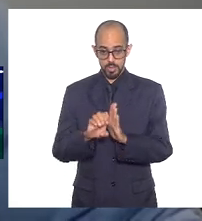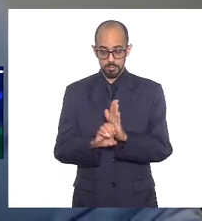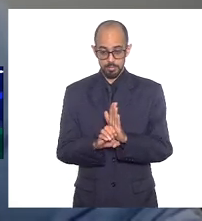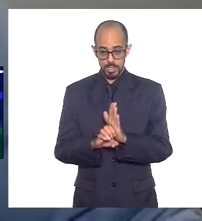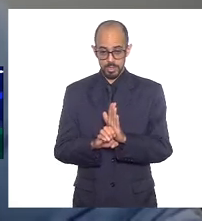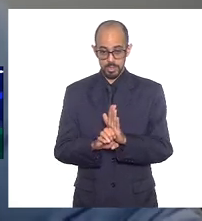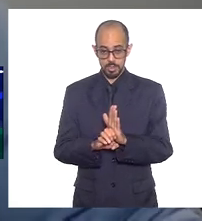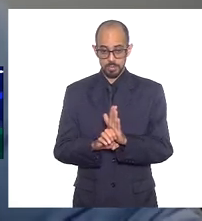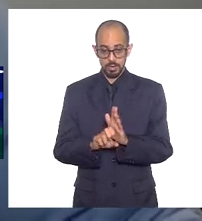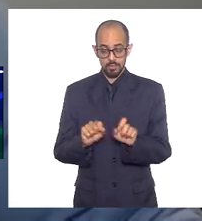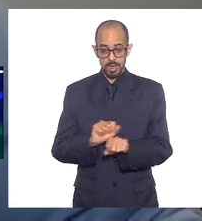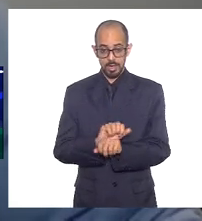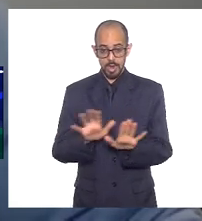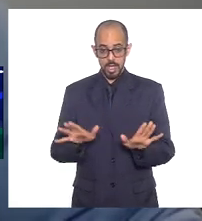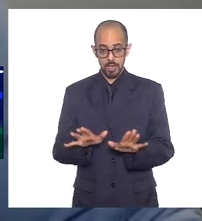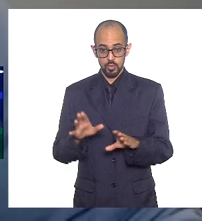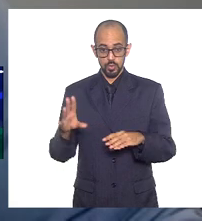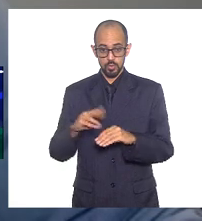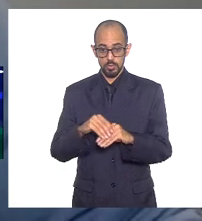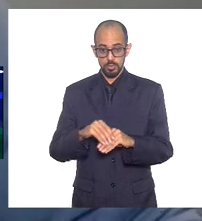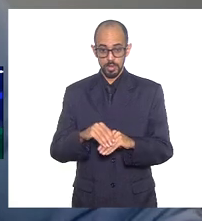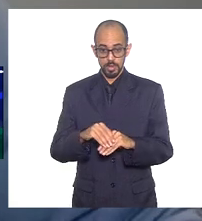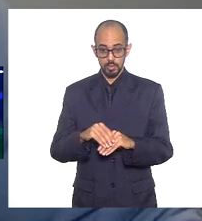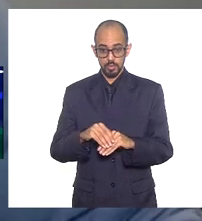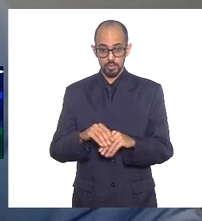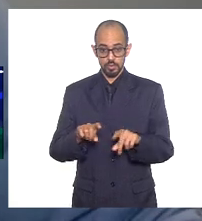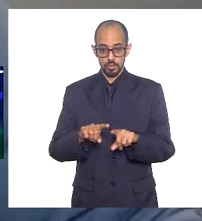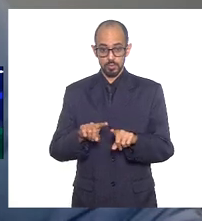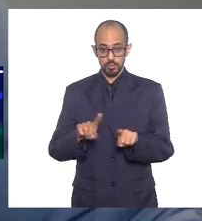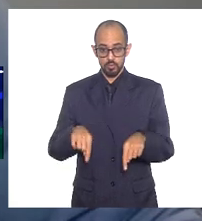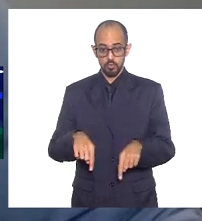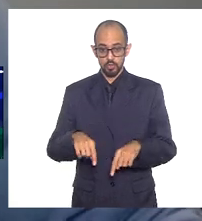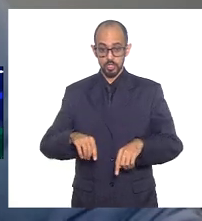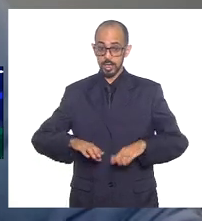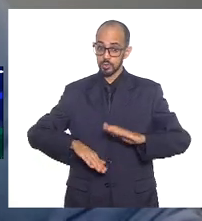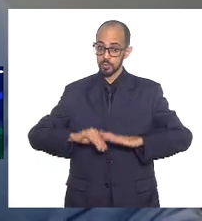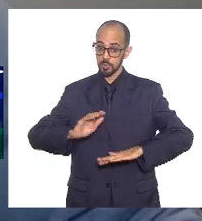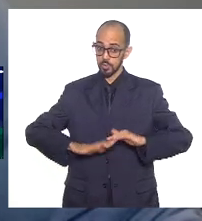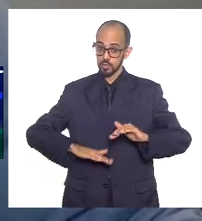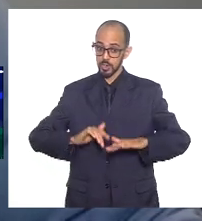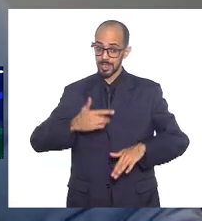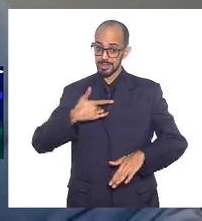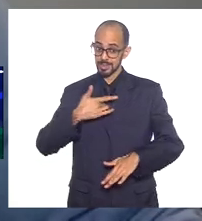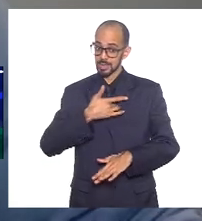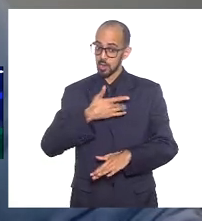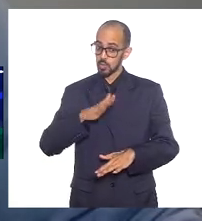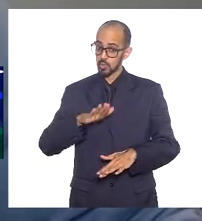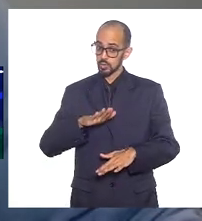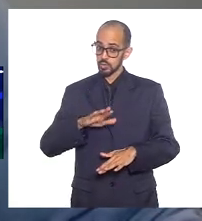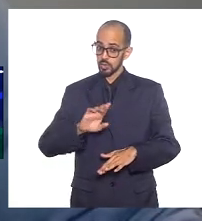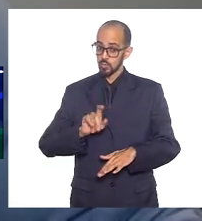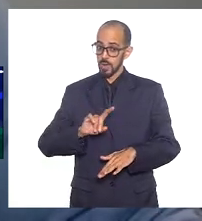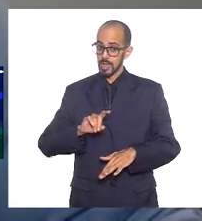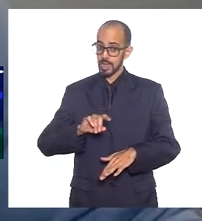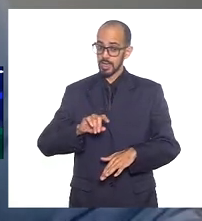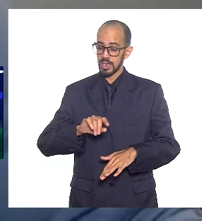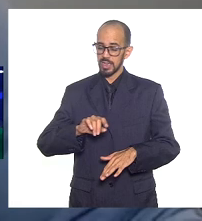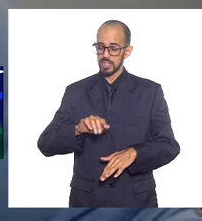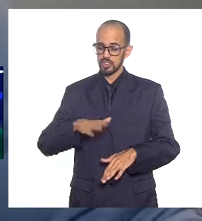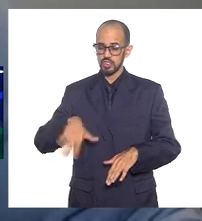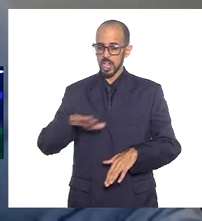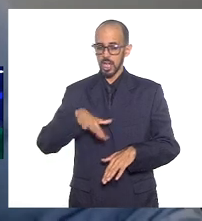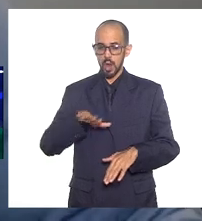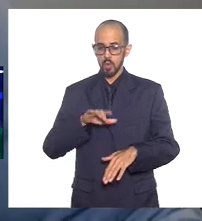claro acumulação de cargos públicos temporários por profissionais de saúde que é o que você pretende não é genericamente é por esses